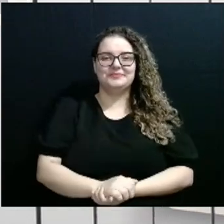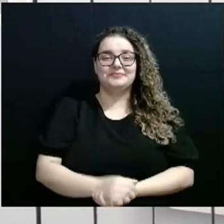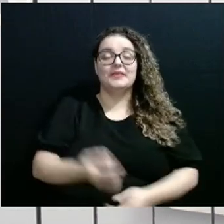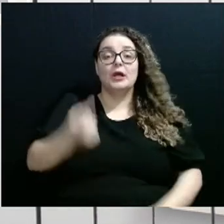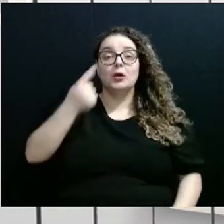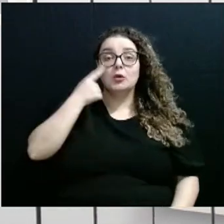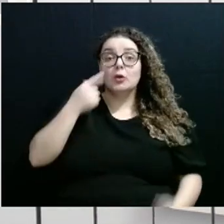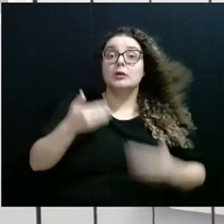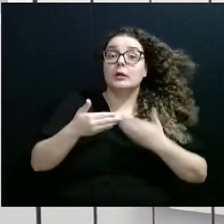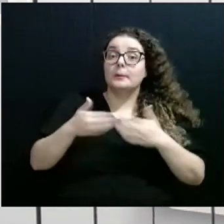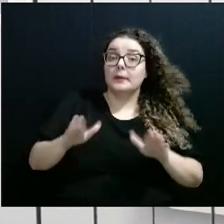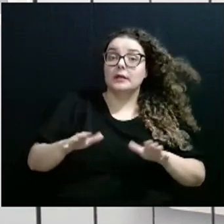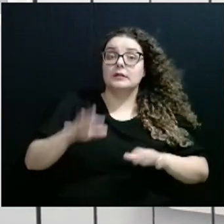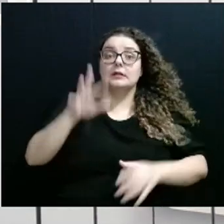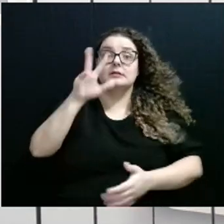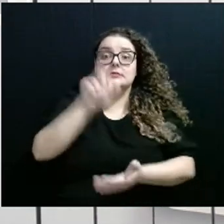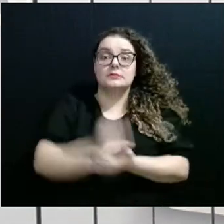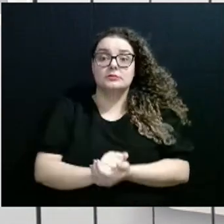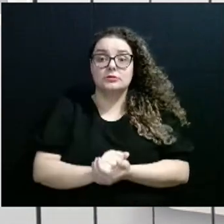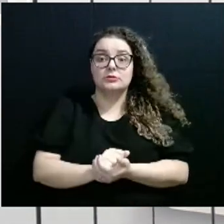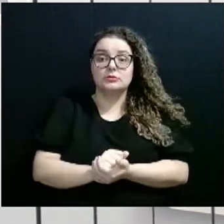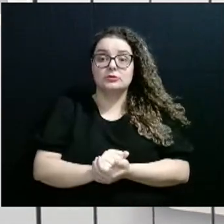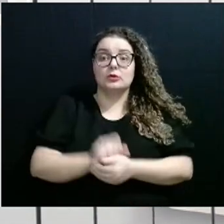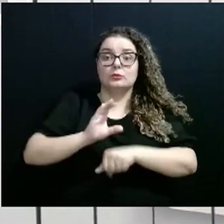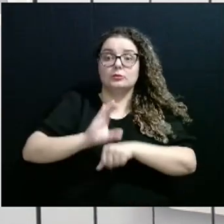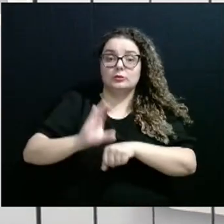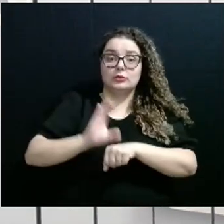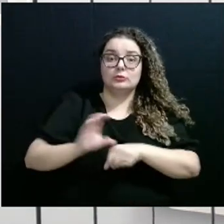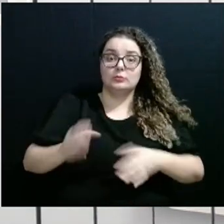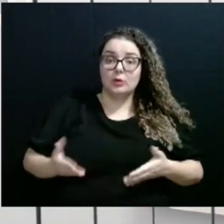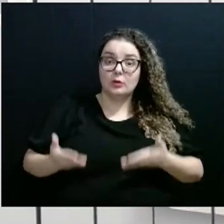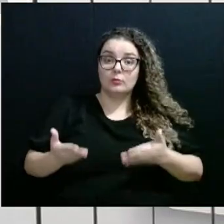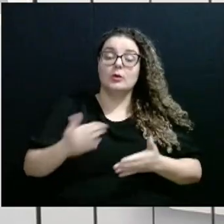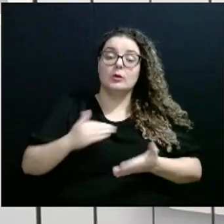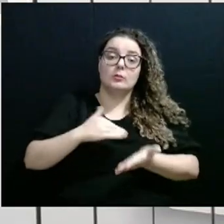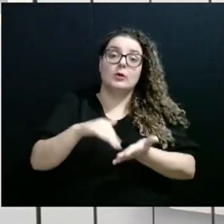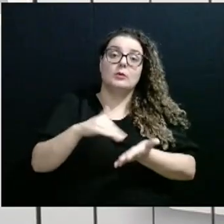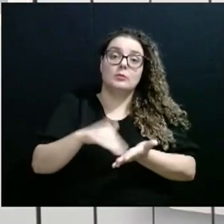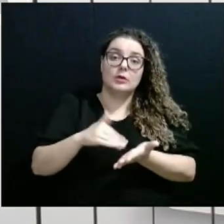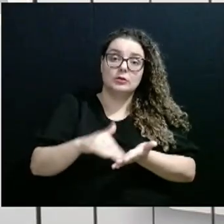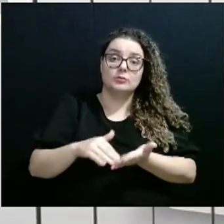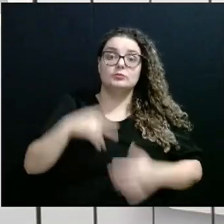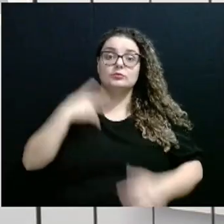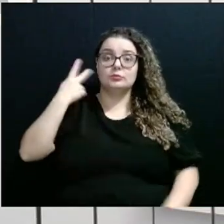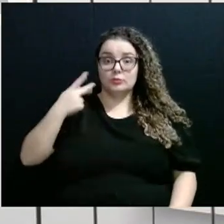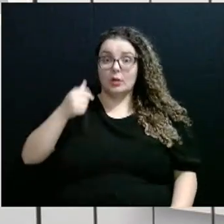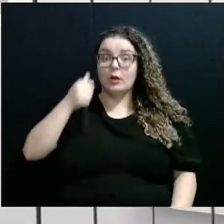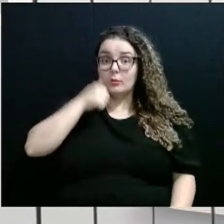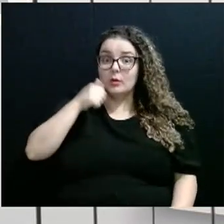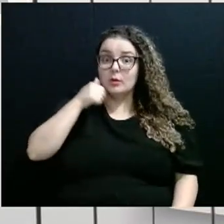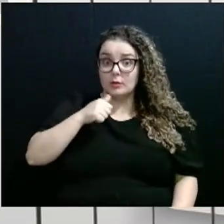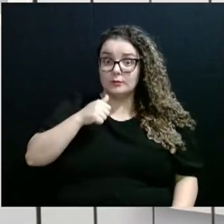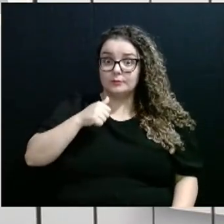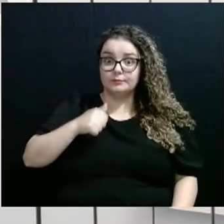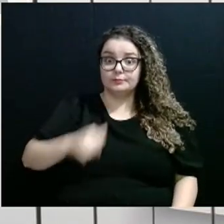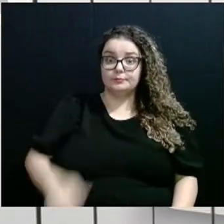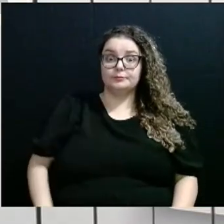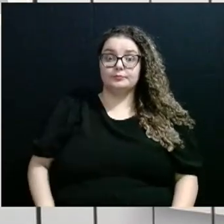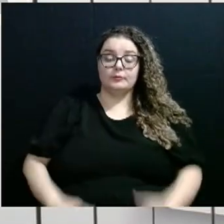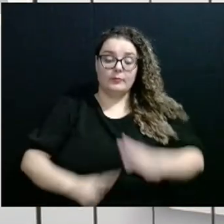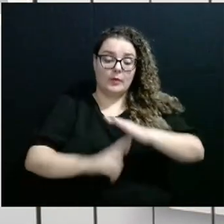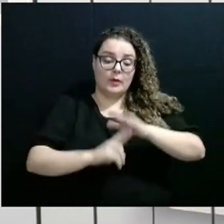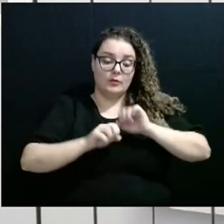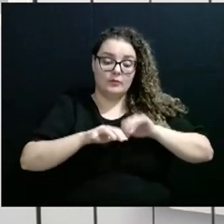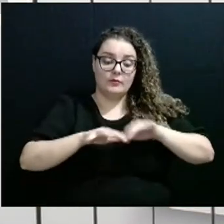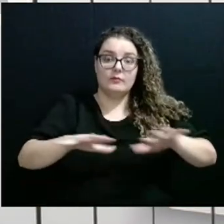as inscrições para o curso oferecido pela Secretaria de Políticas para as Mulheres, chamado Feirão do Instagram